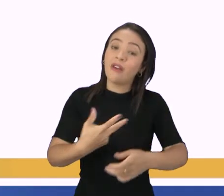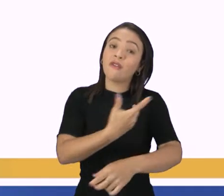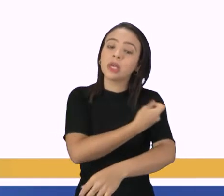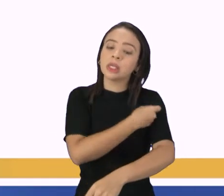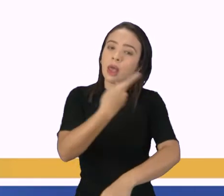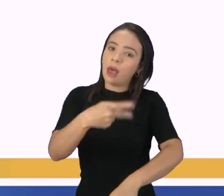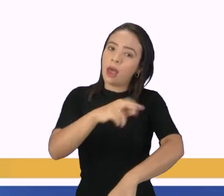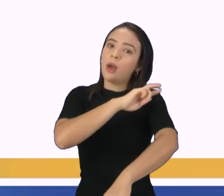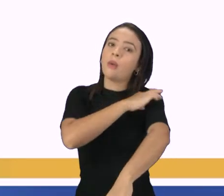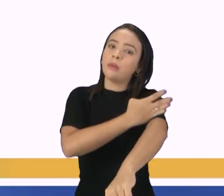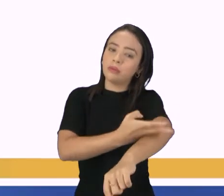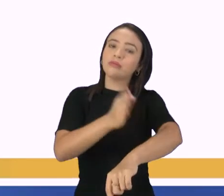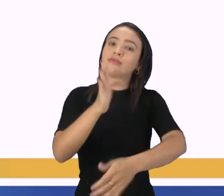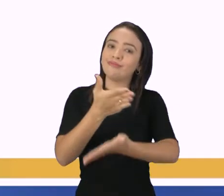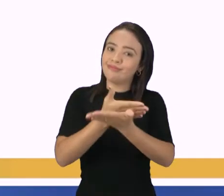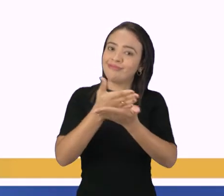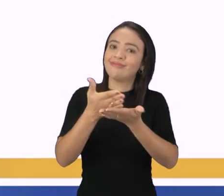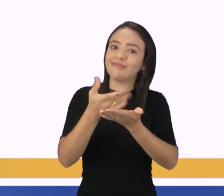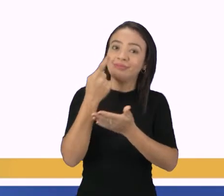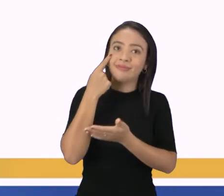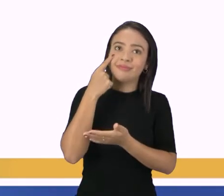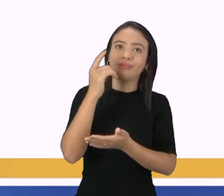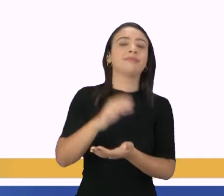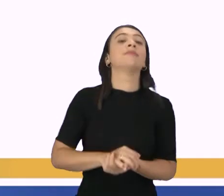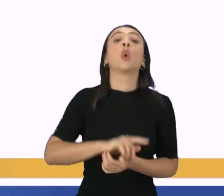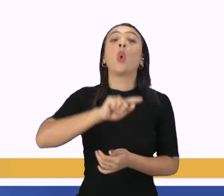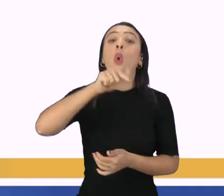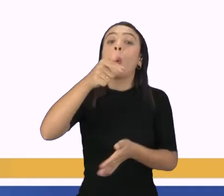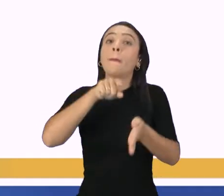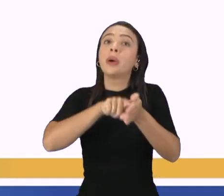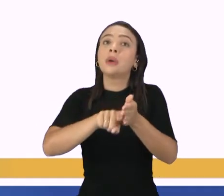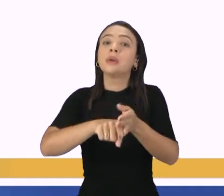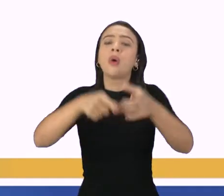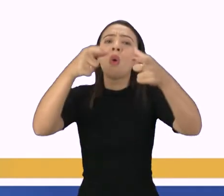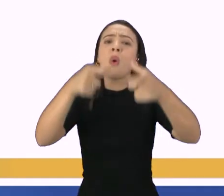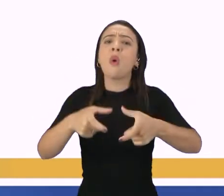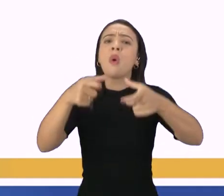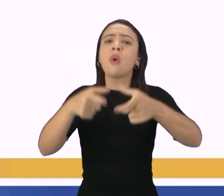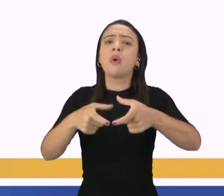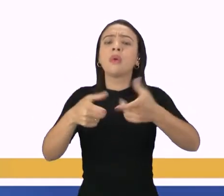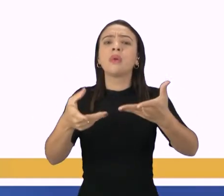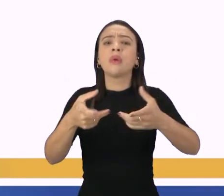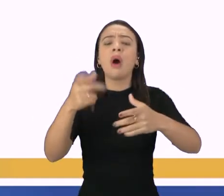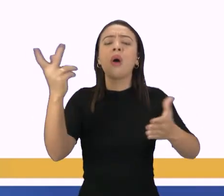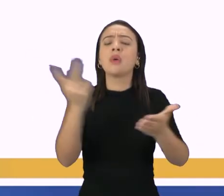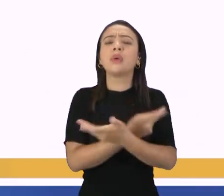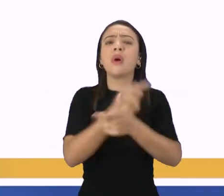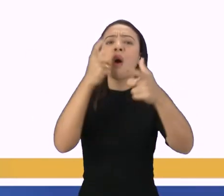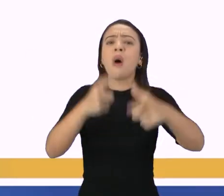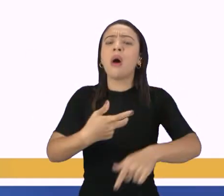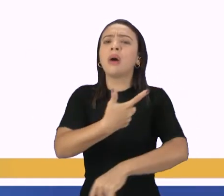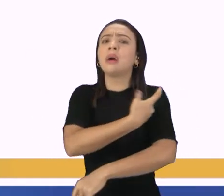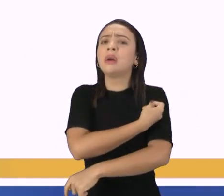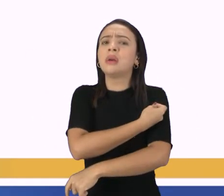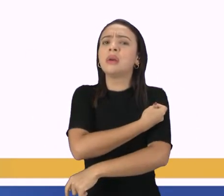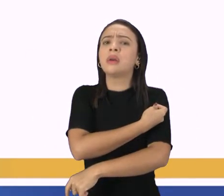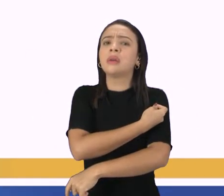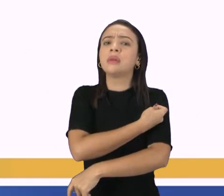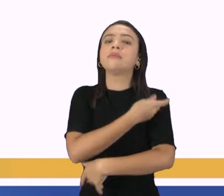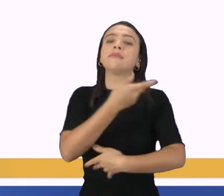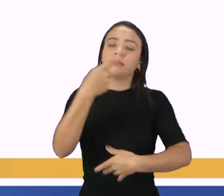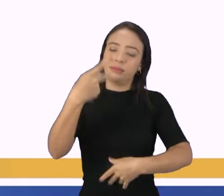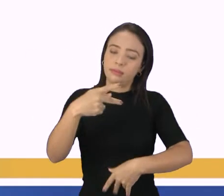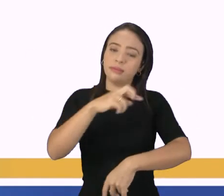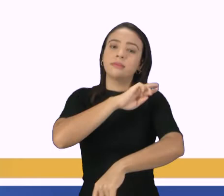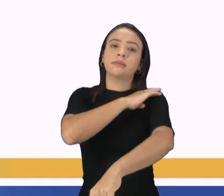já começou. Observe. Próxima. Onde? Onde está acontecendo essa vacinação? Em